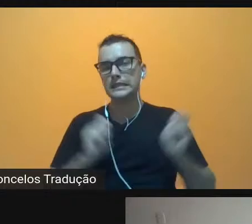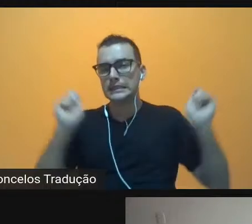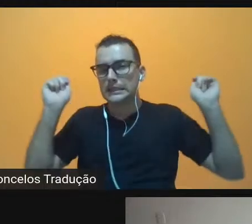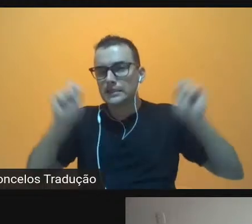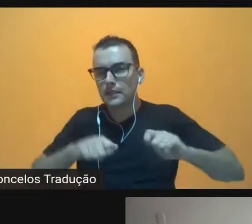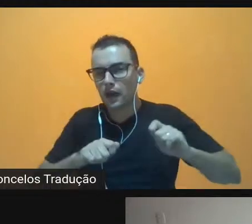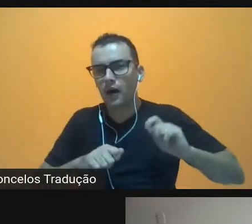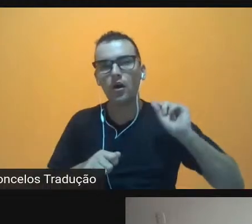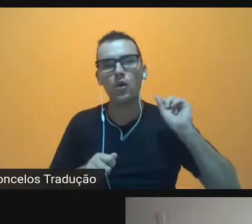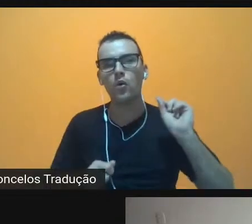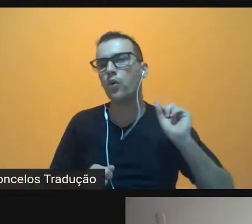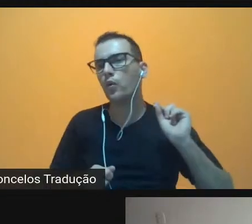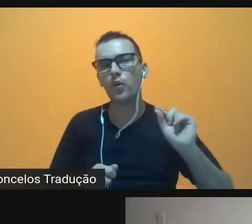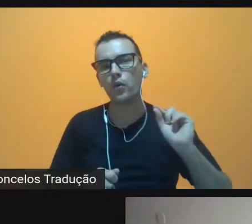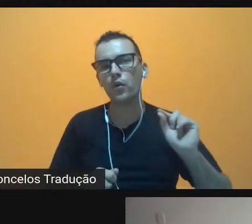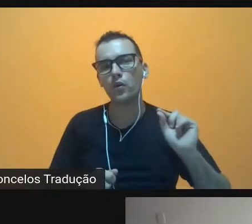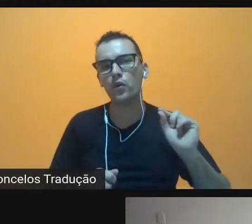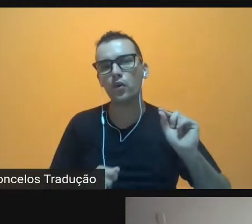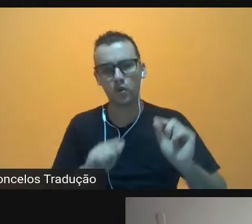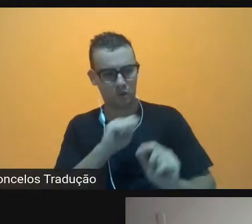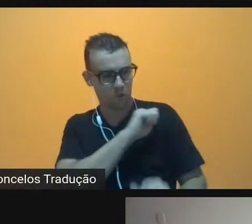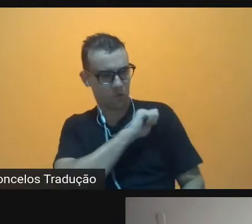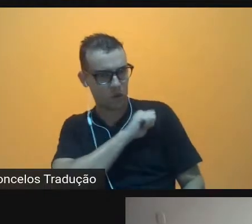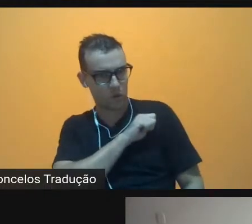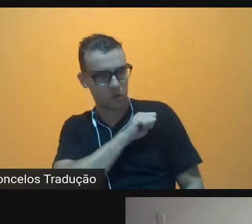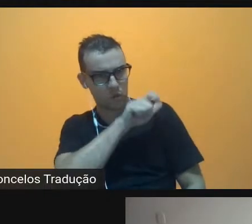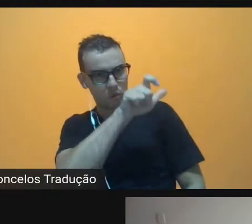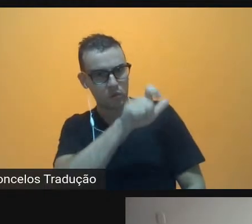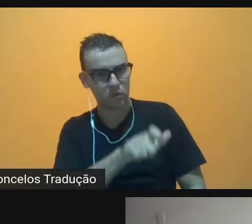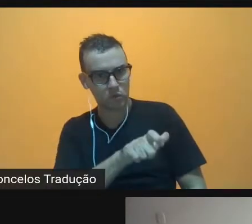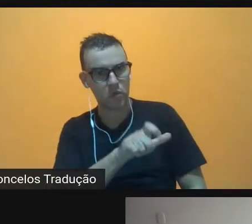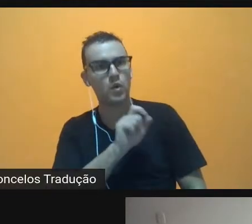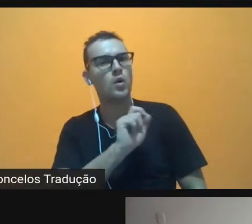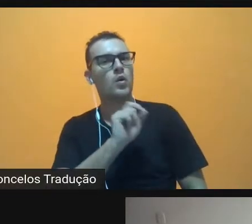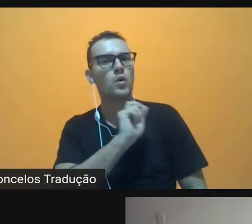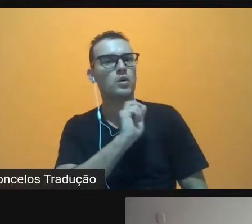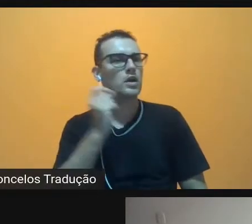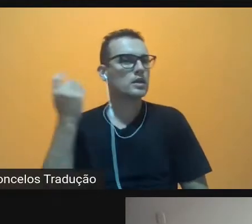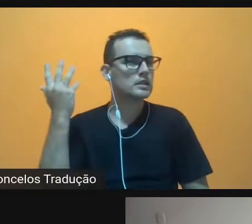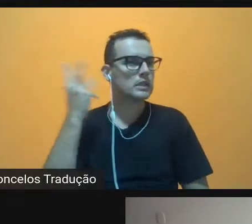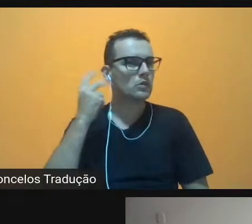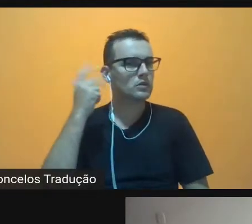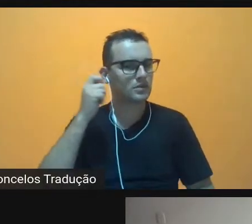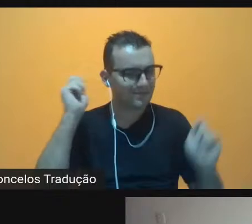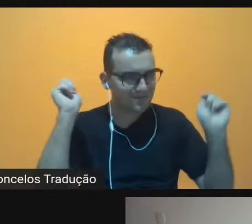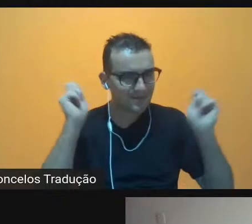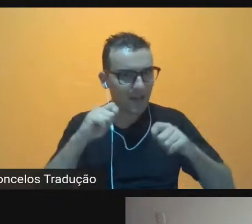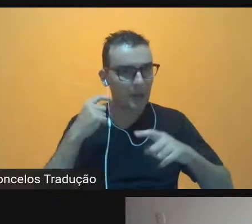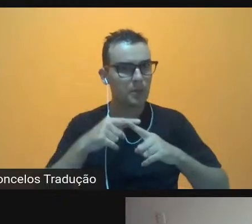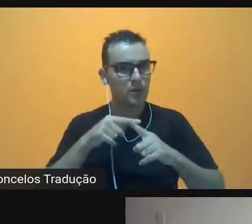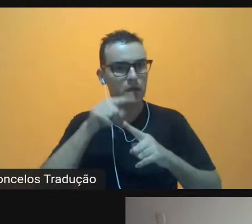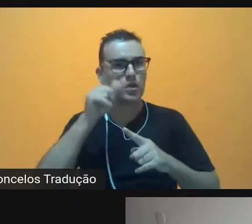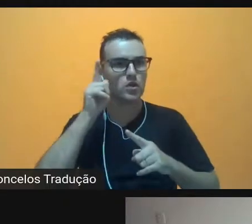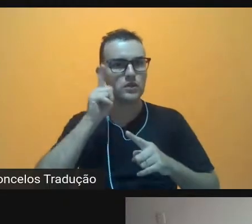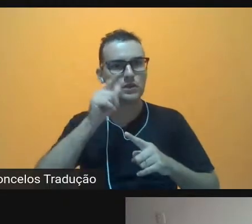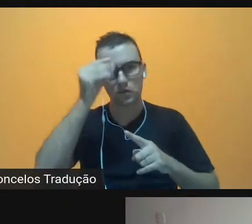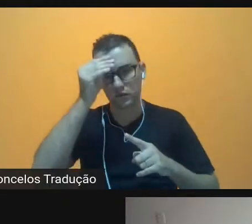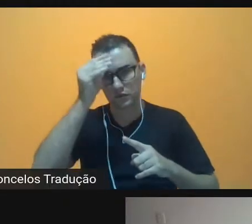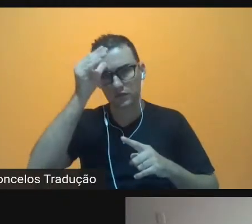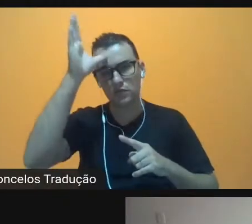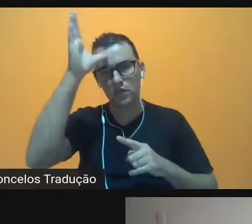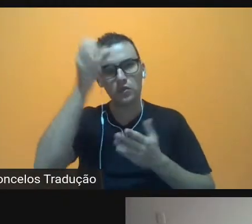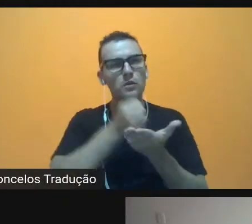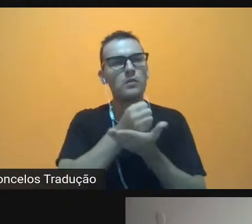capacitar o docente, né, em audiodescrição para que ele tenha um conhecimento mínimo para poder